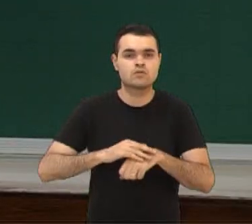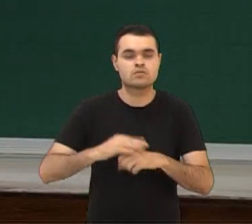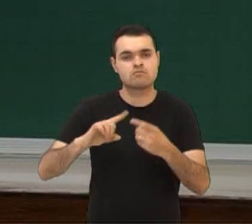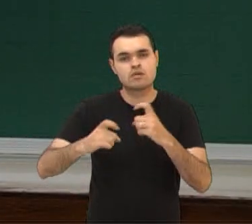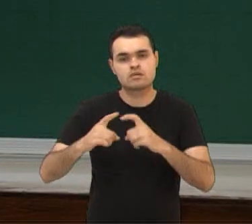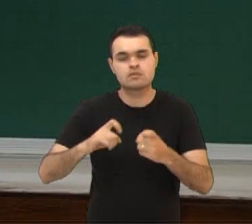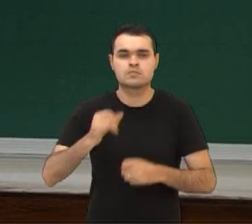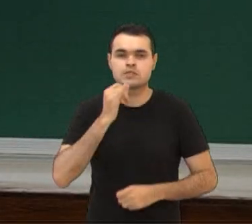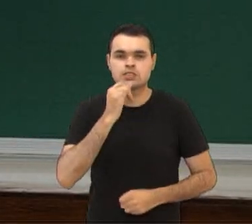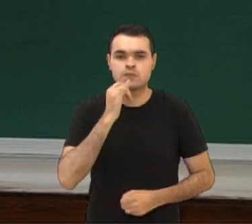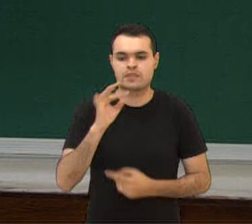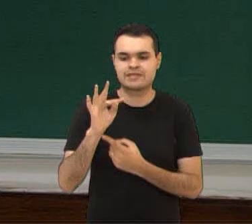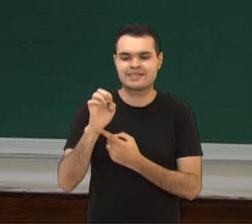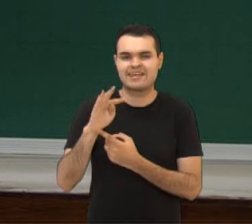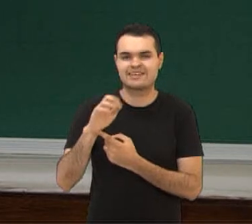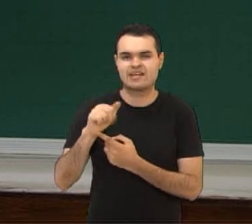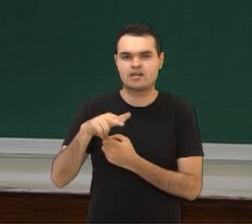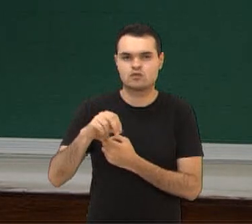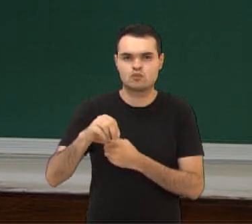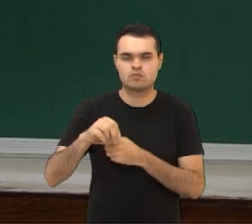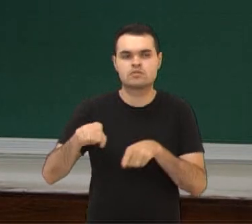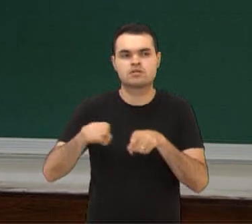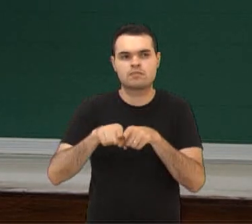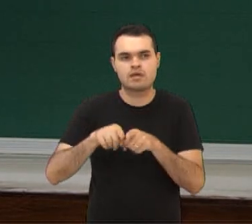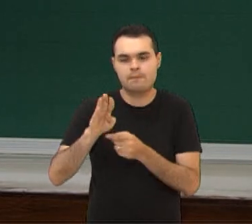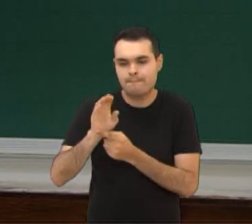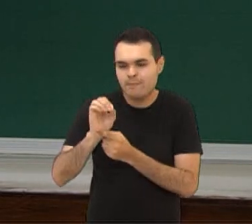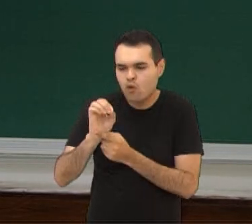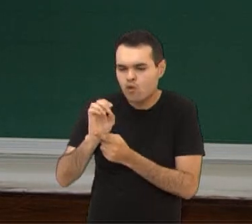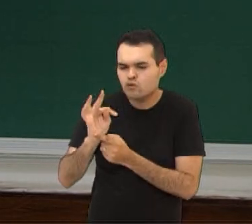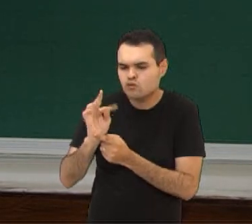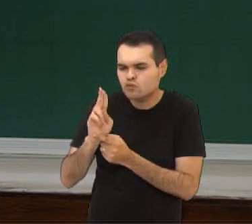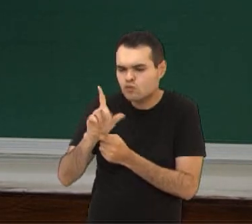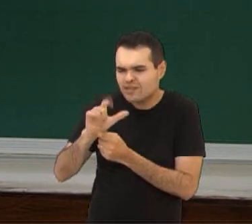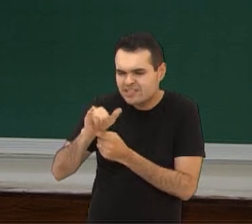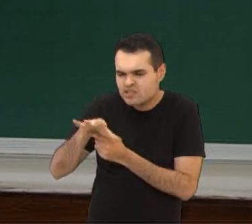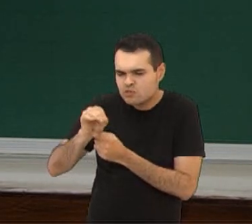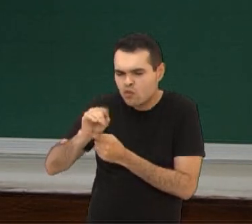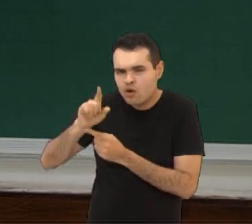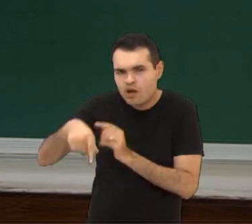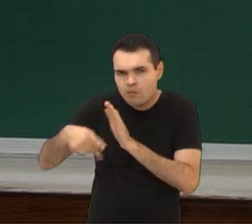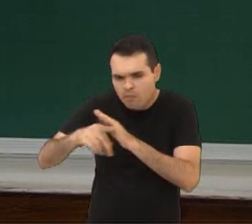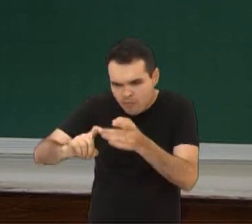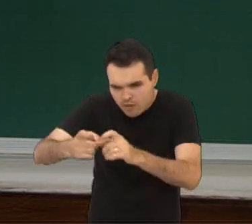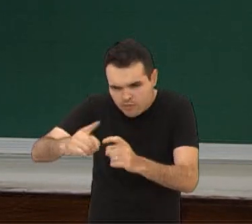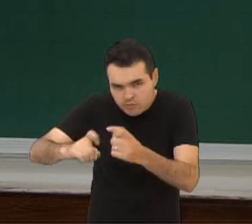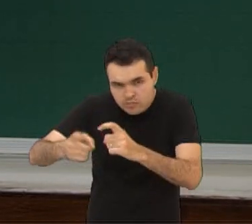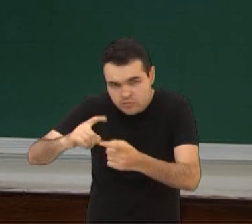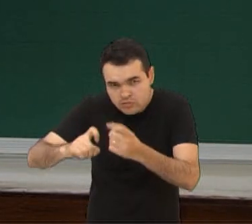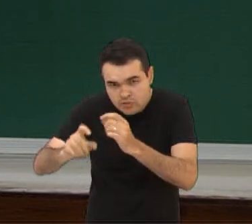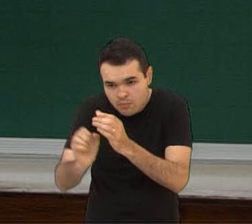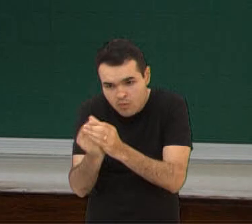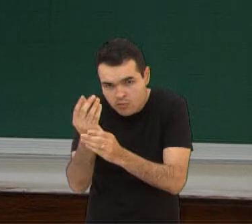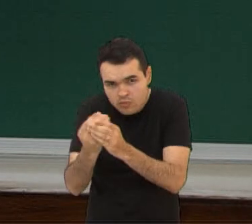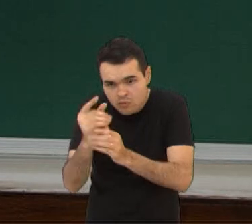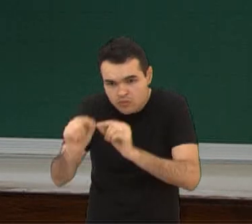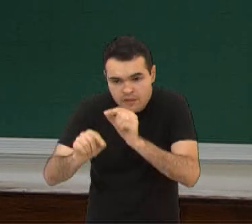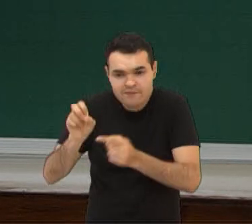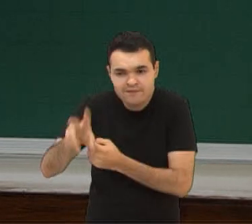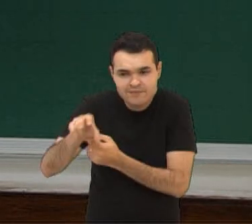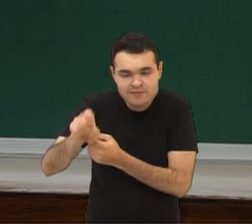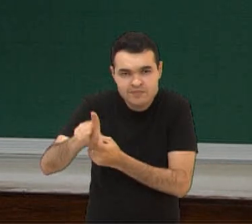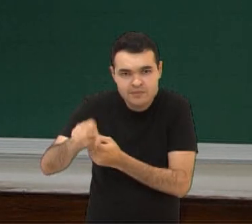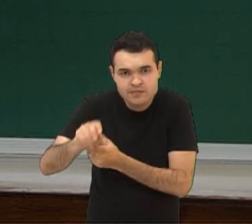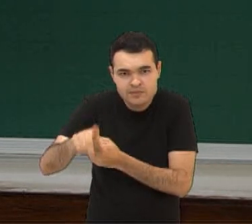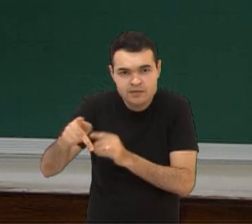também, por exemplo, o tétano e o botulismo. O botulismo, a bactéria, né, é uma bactéria que produz uma toxina que